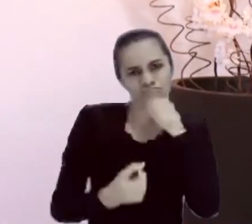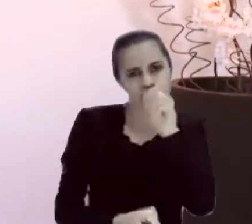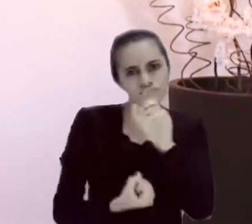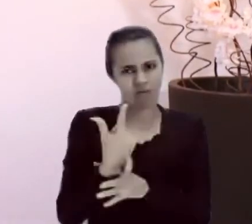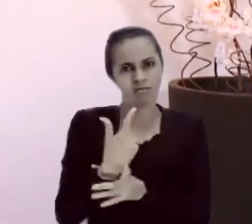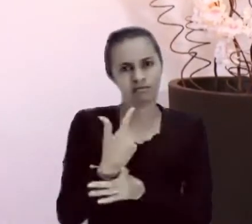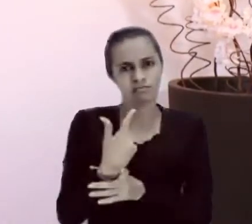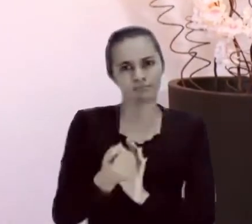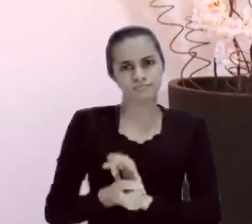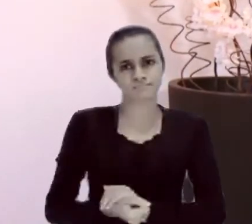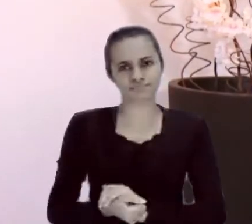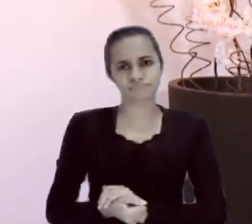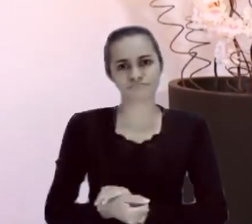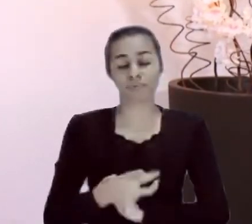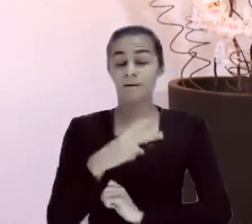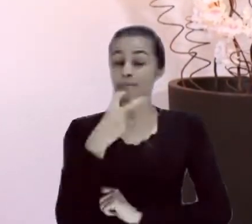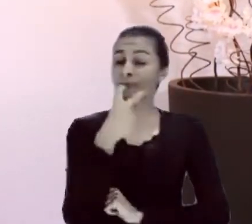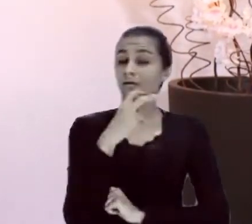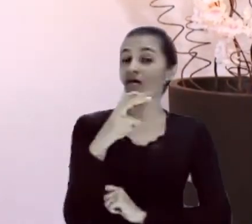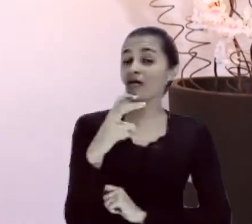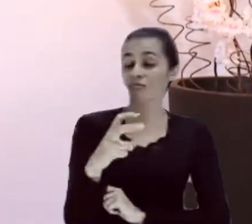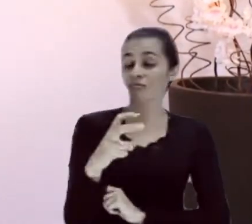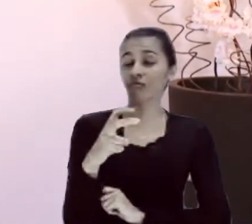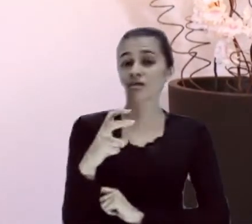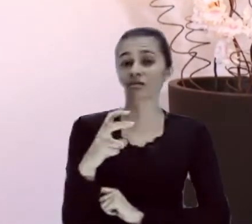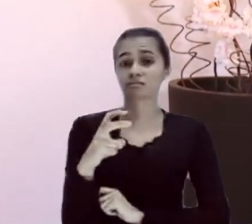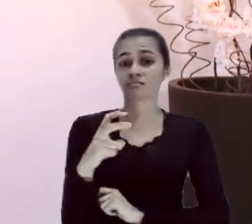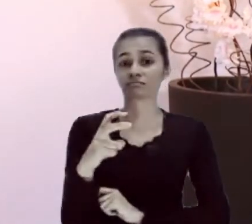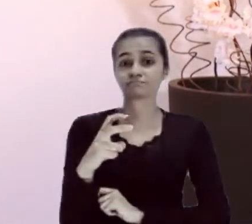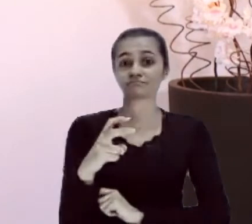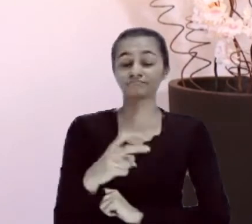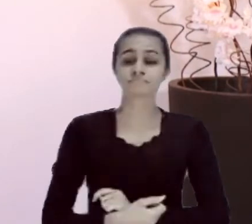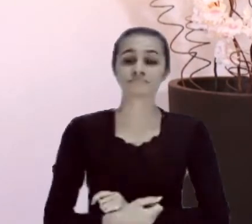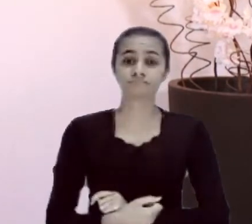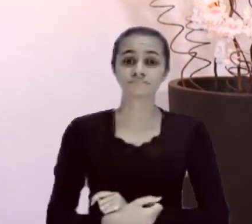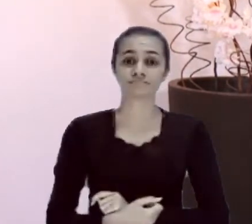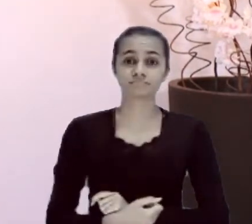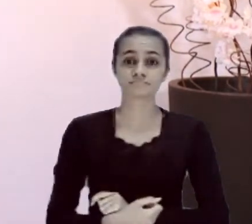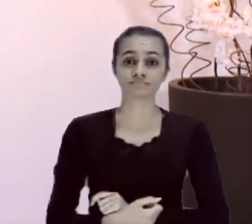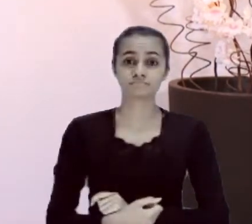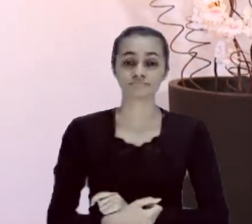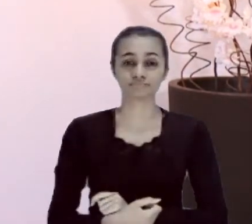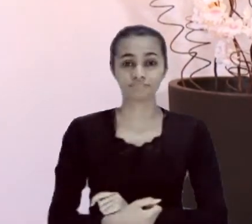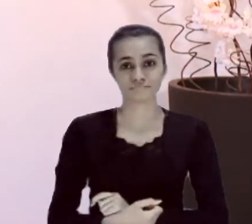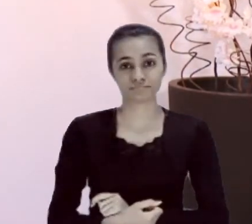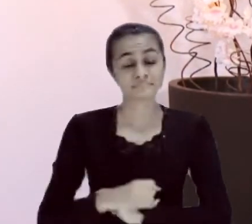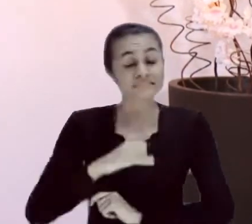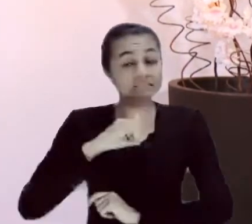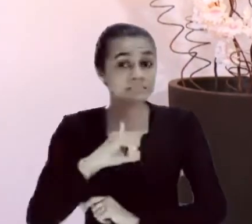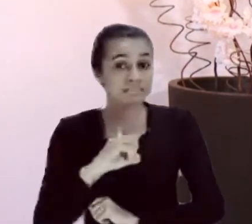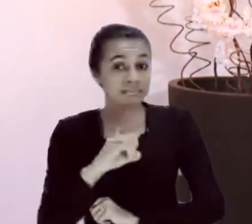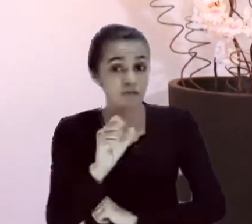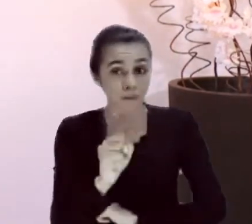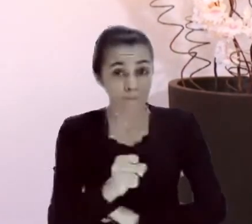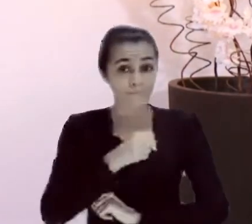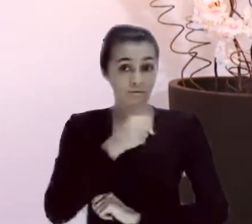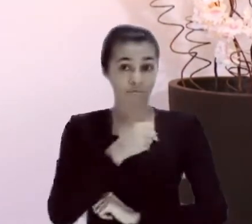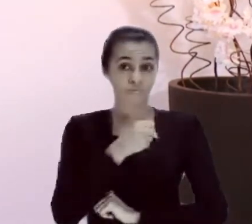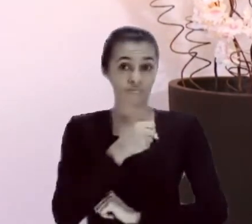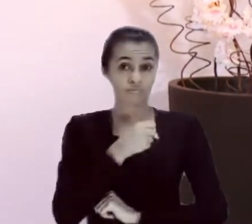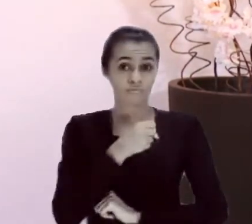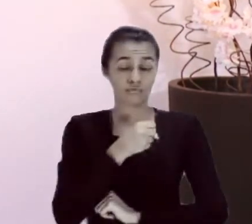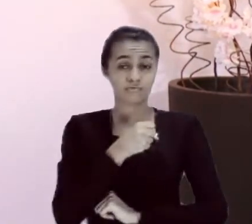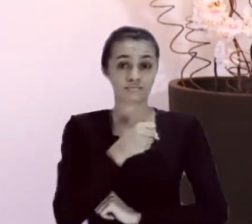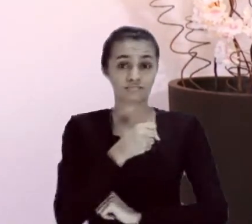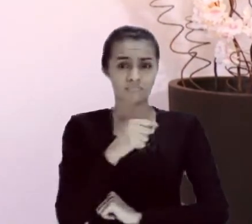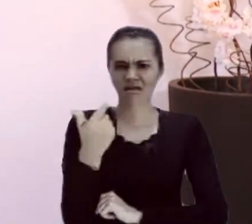voz e projetá-las nas caixas de som. Se este microfone não fizer isso, o que é que eu